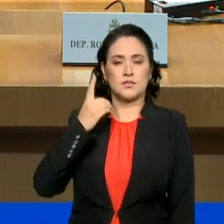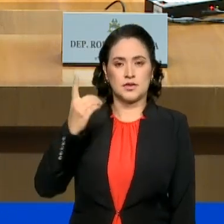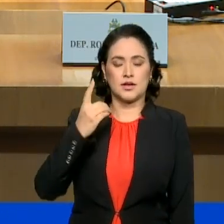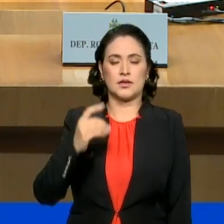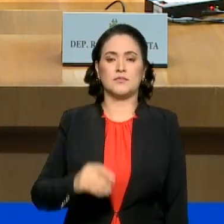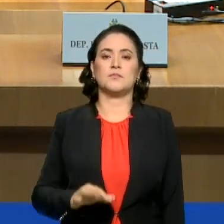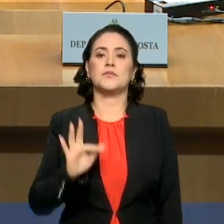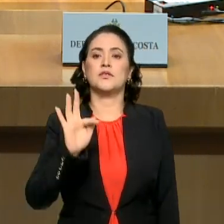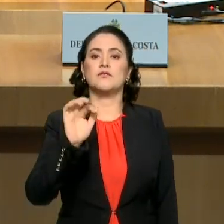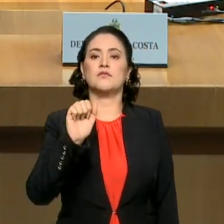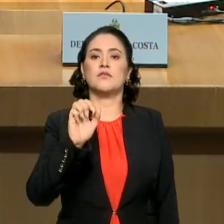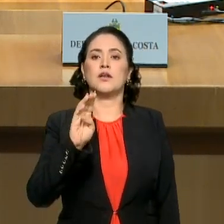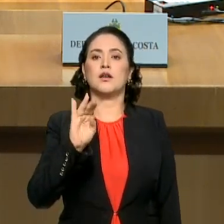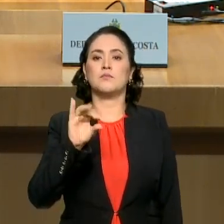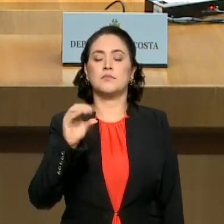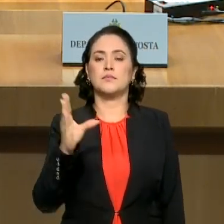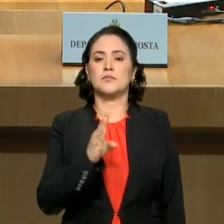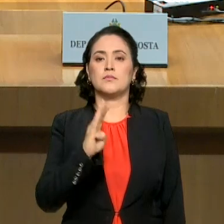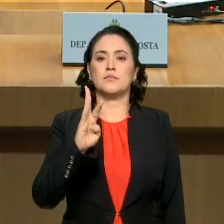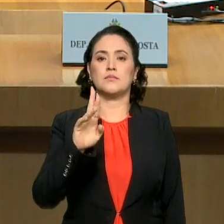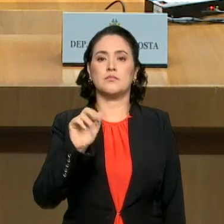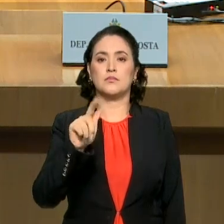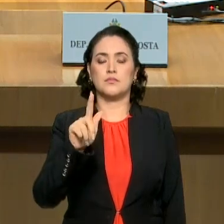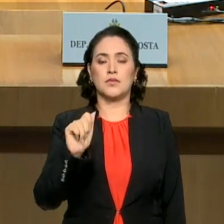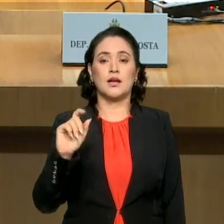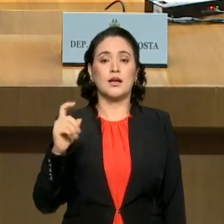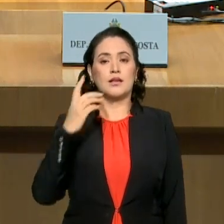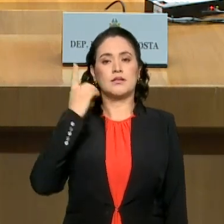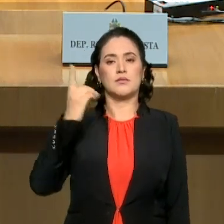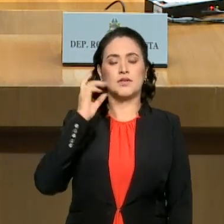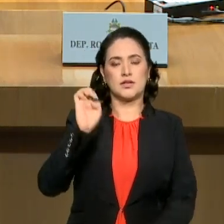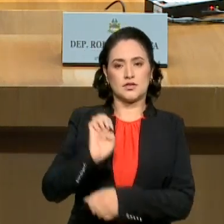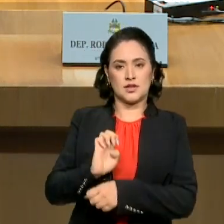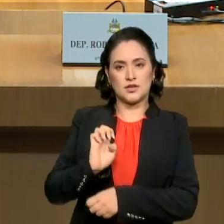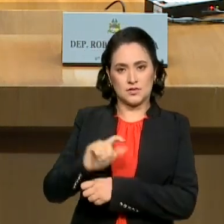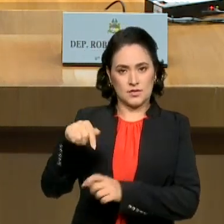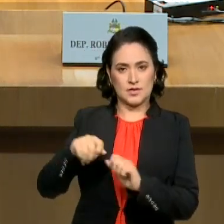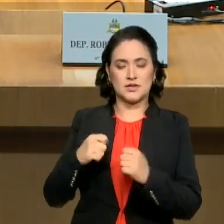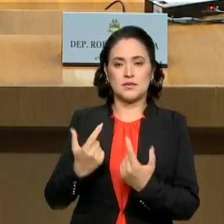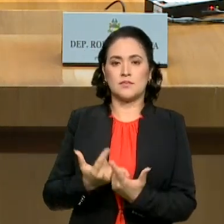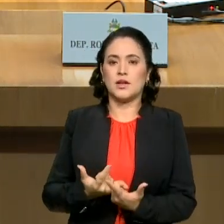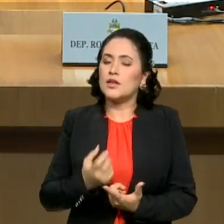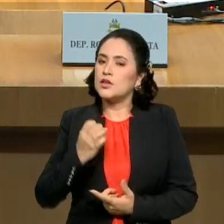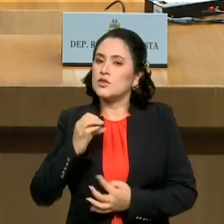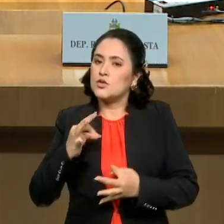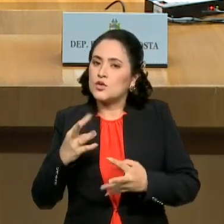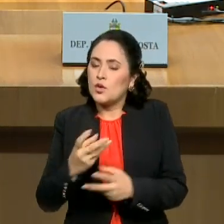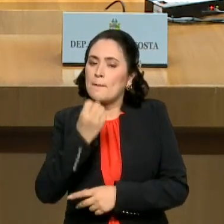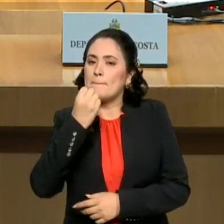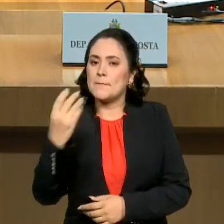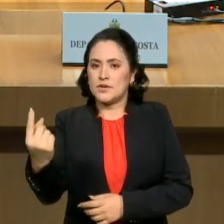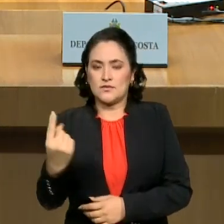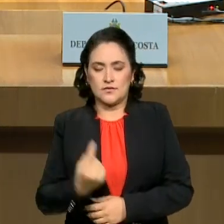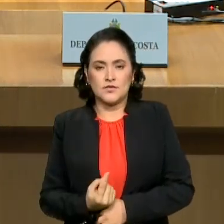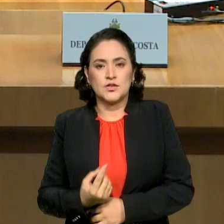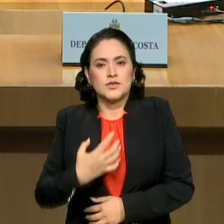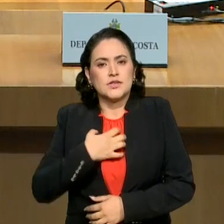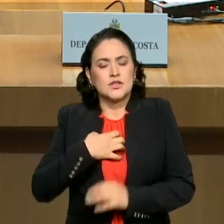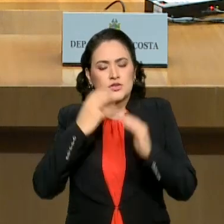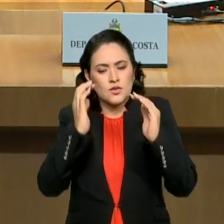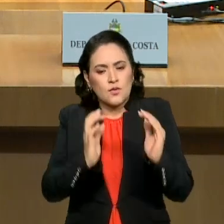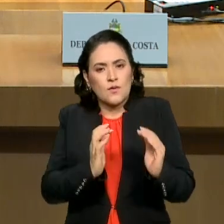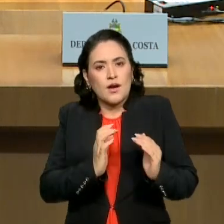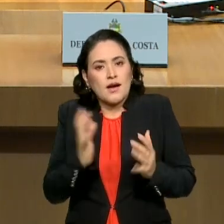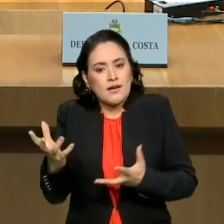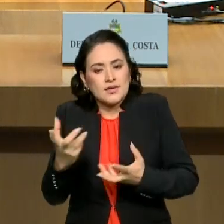Braga, ex-deputado estadual dessa casa. Sintam-se todos abraçados, é uma honra tê-los conosco,